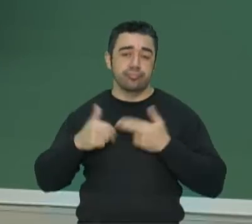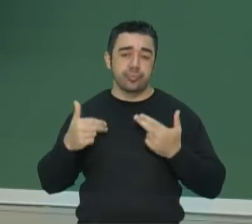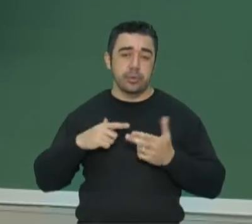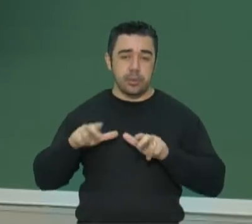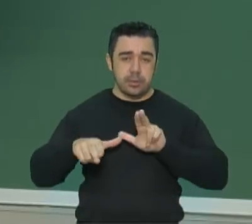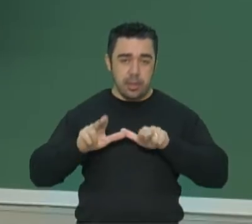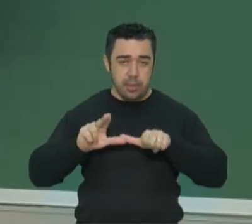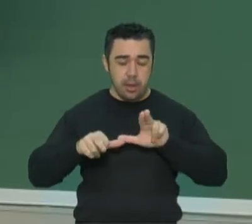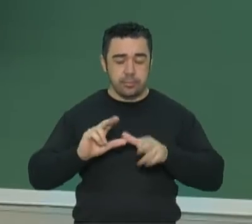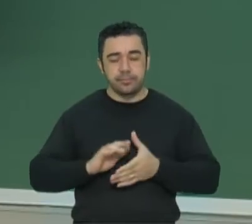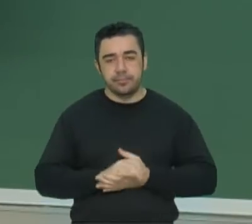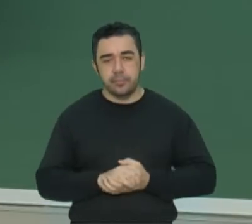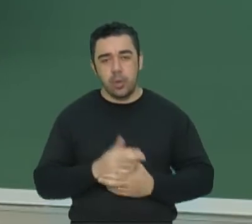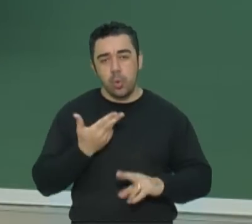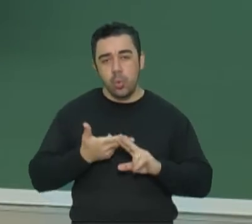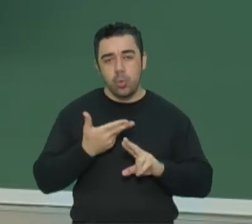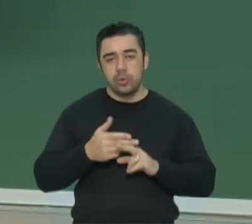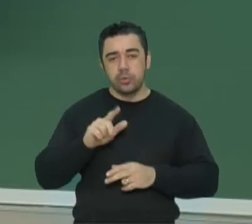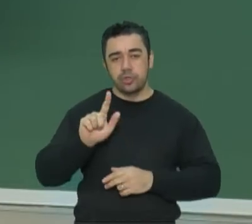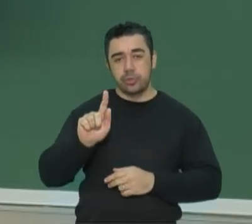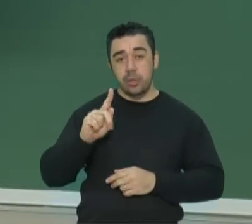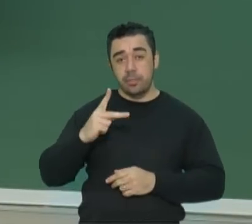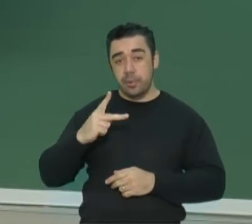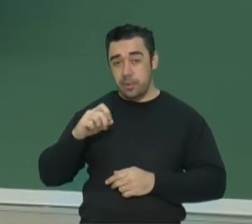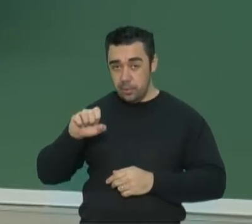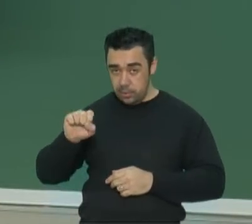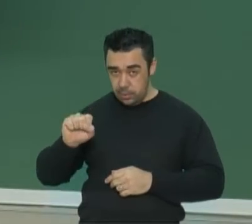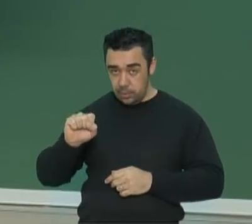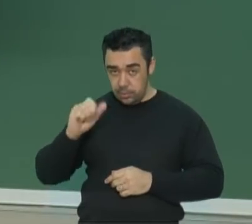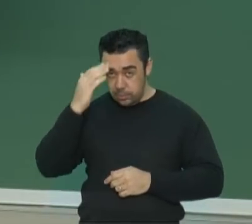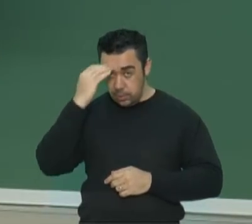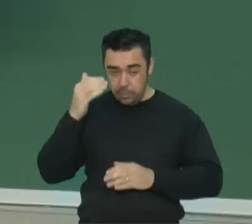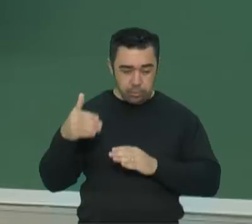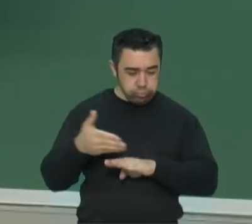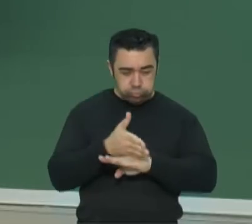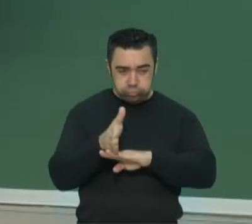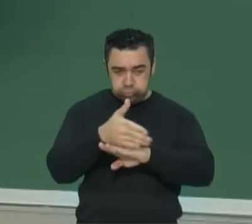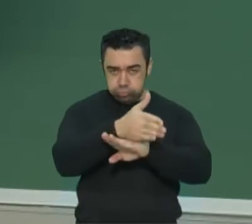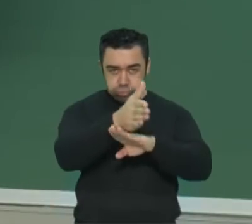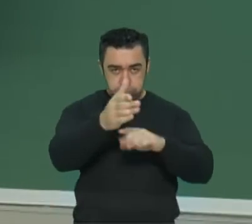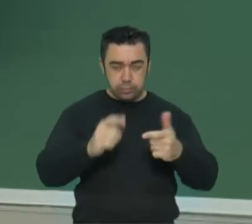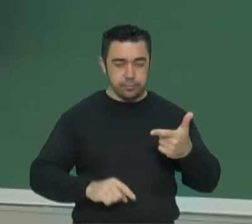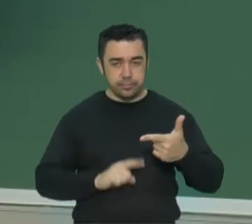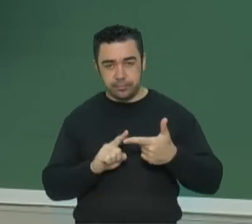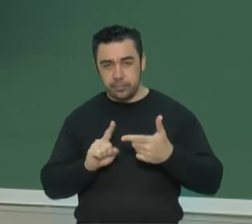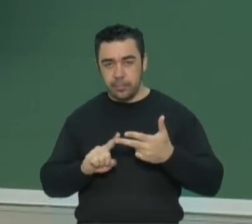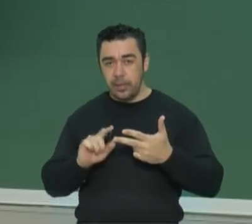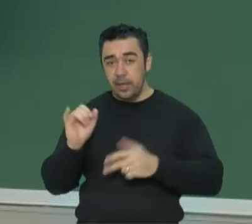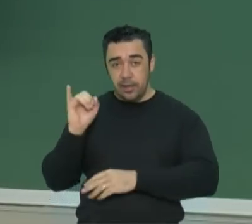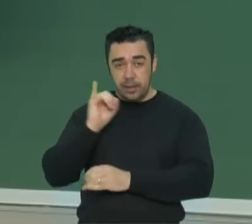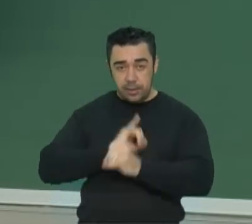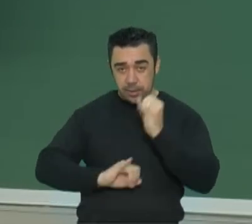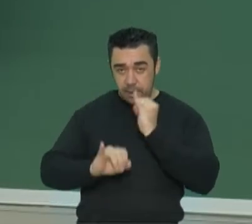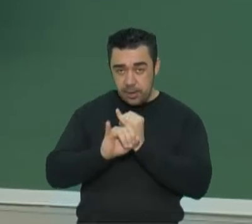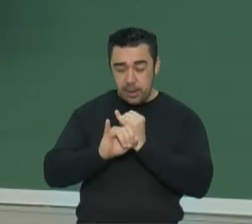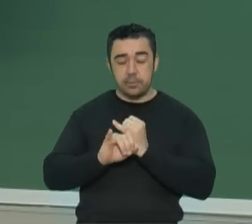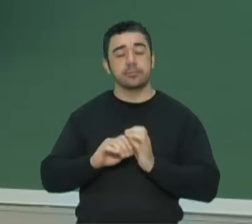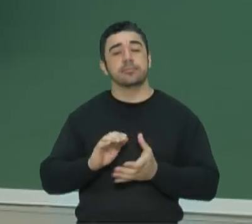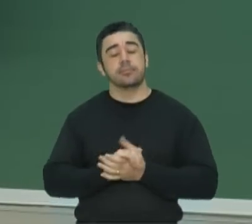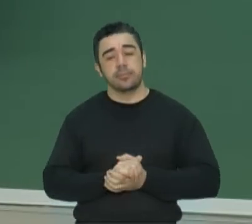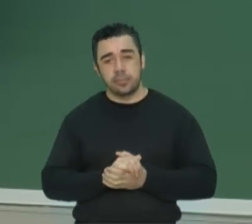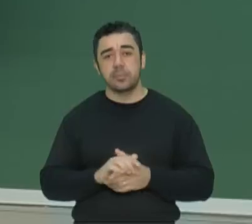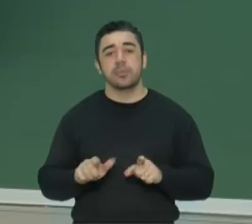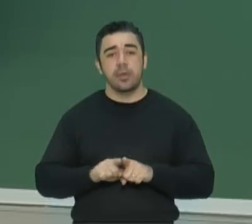satélites. Ainda, o uso do GPS, então o uso da internet também, tudo por satélite. E o desenvolvimento